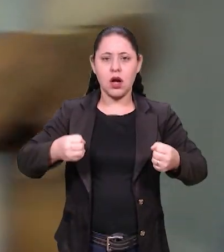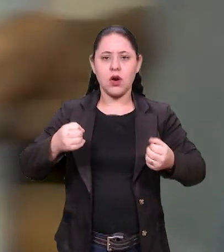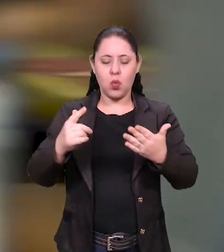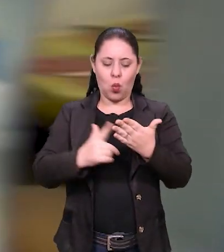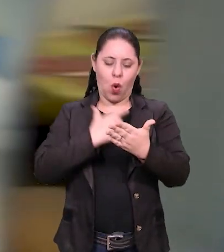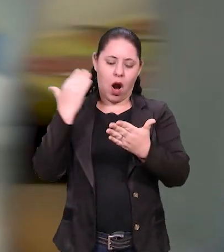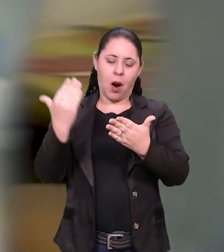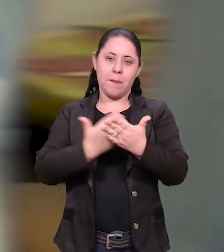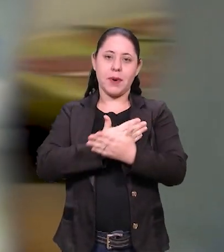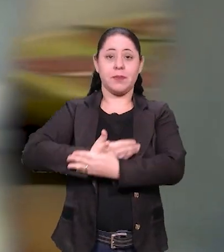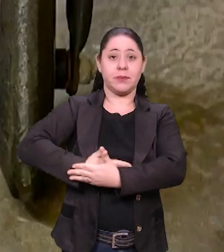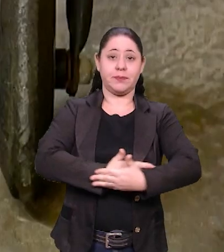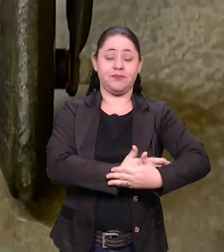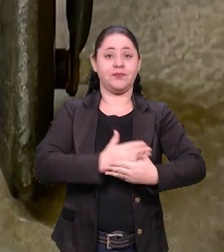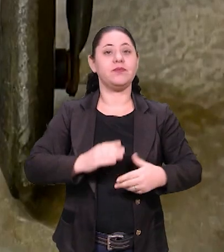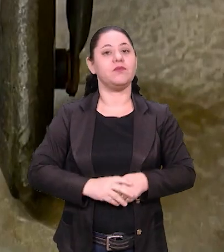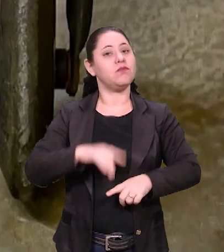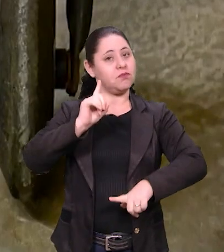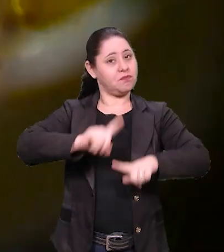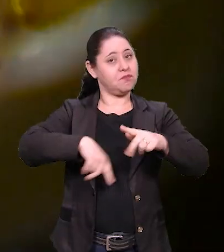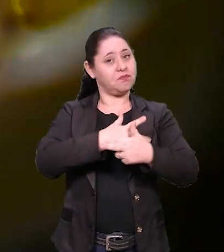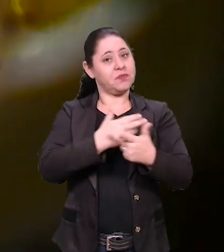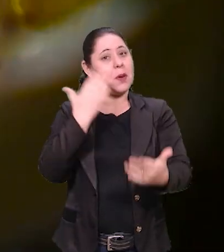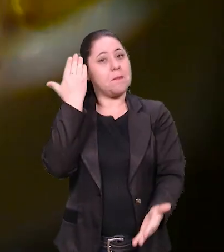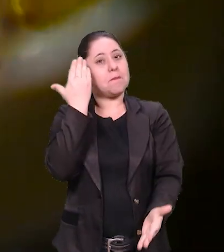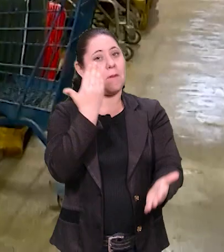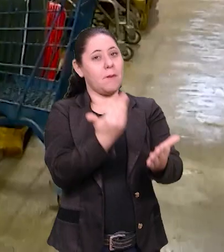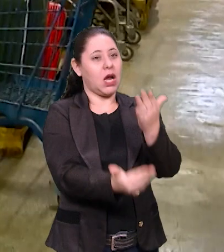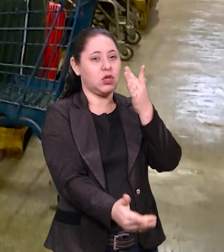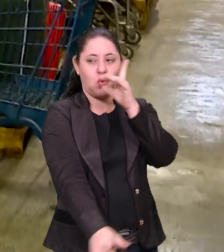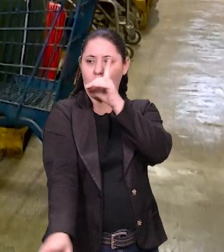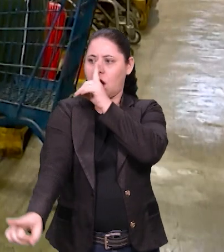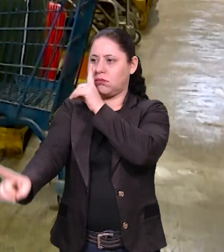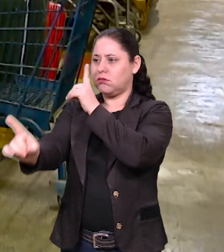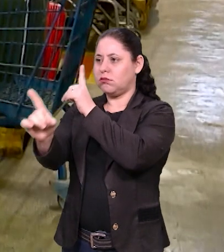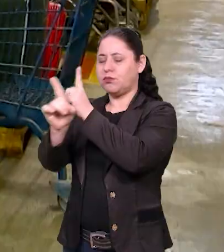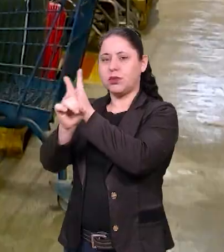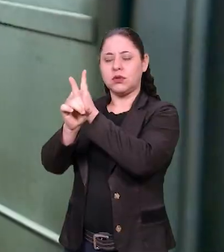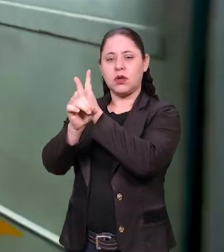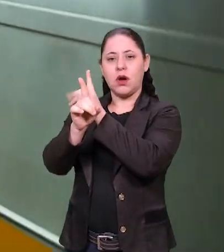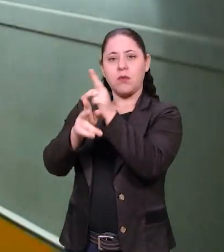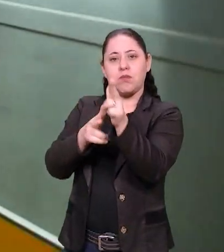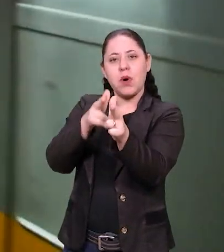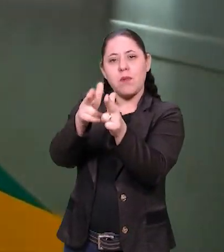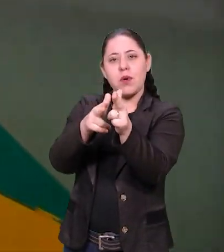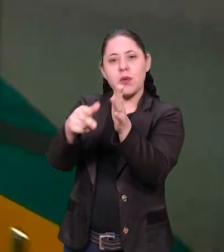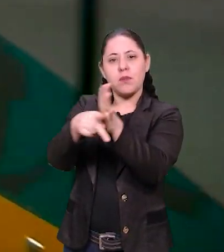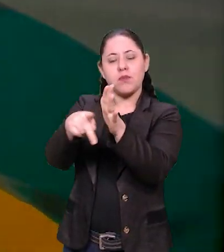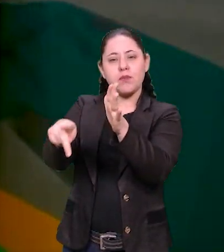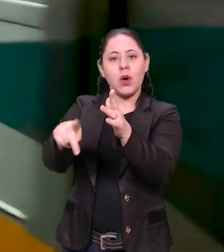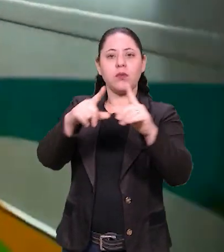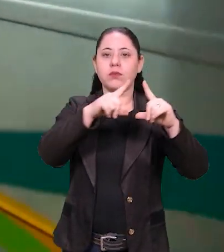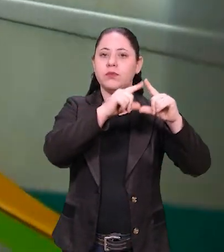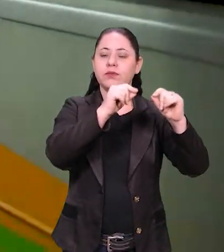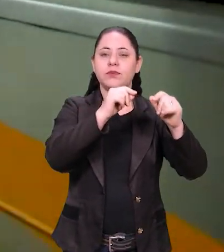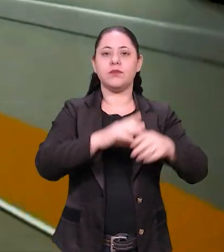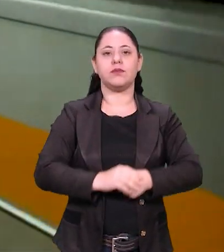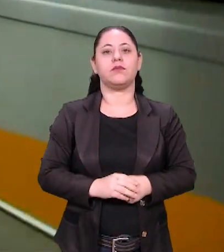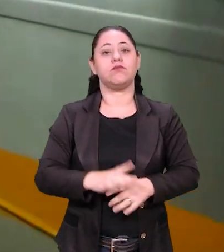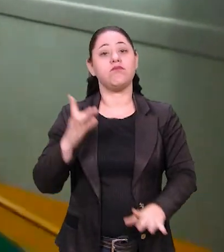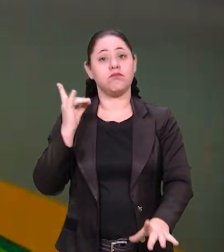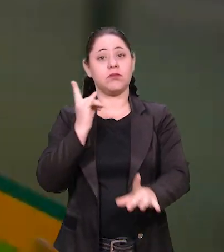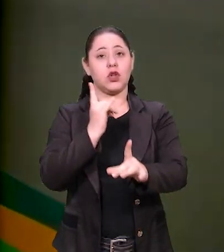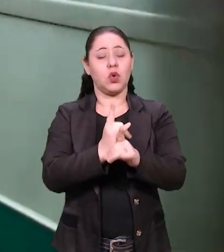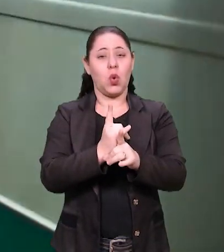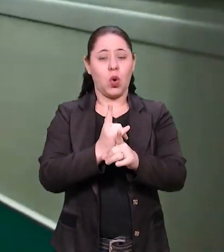um álbum de bebê? Esses objetos foram perdidos e encontrados no metrô do Distrito Federal. Já encontramos